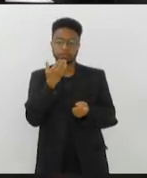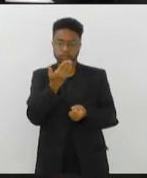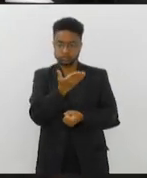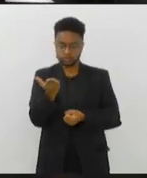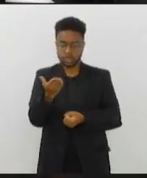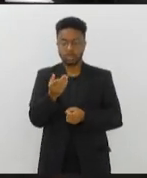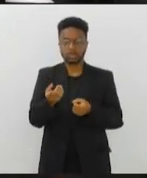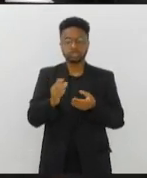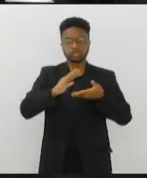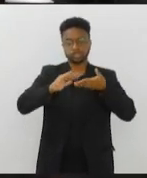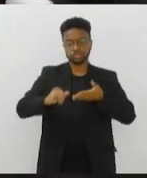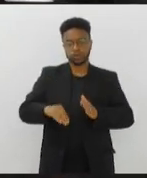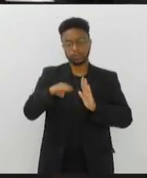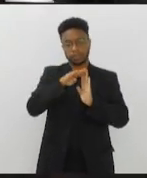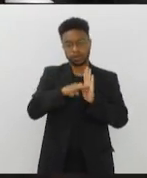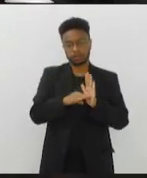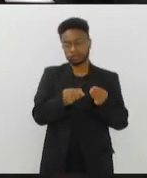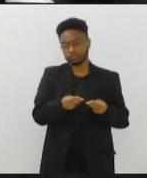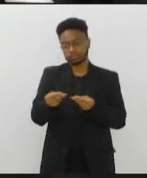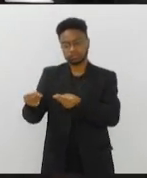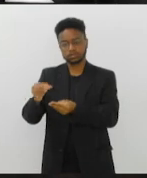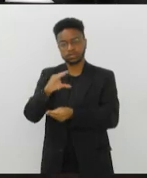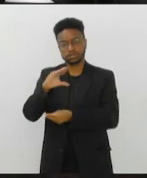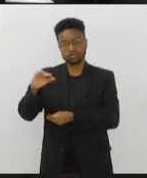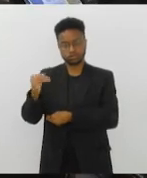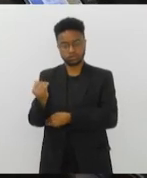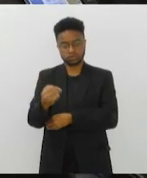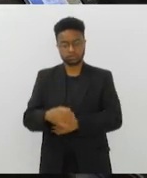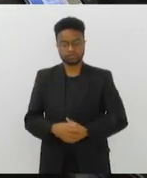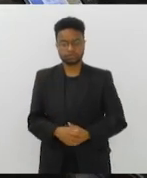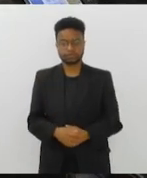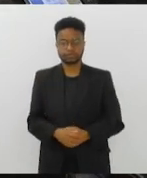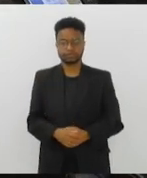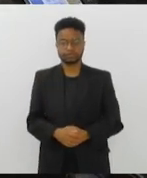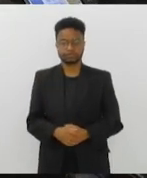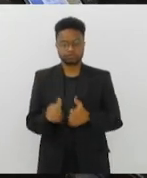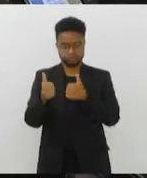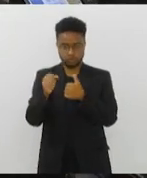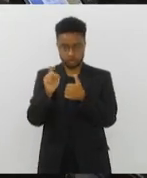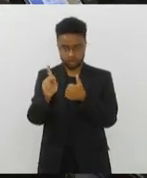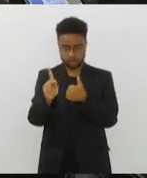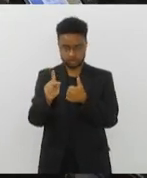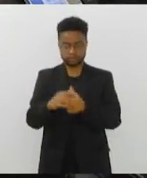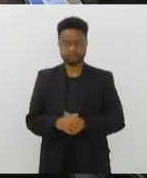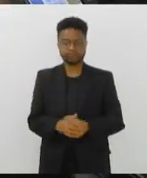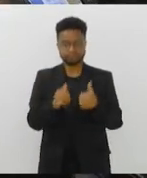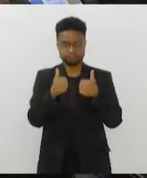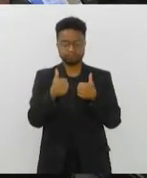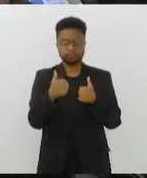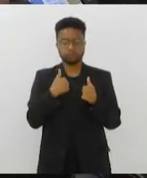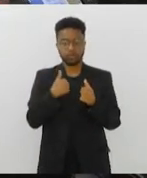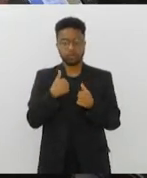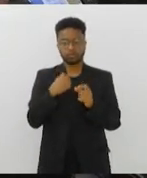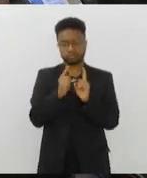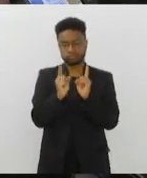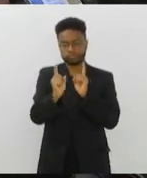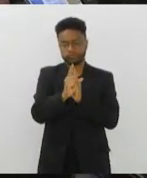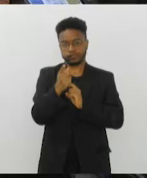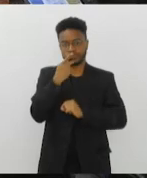pauta e retorna à Comissão de Constituição e Justiça. Ok, Minck? Ok, presidente, pela ordem. Por